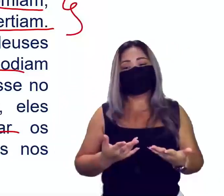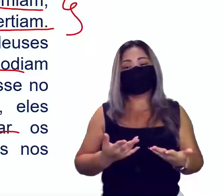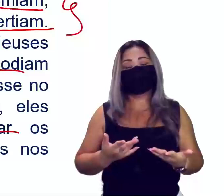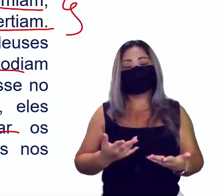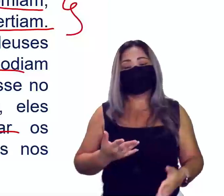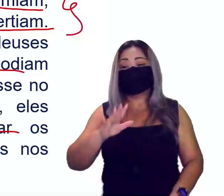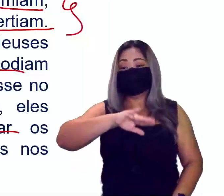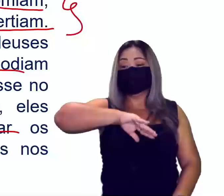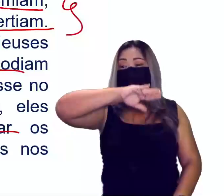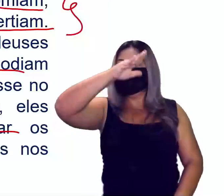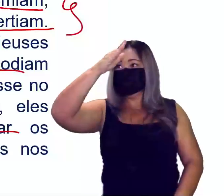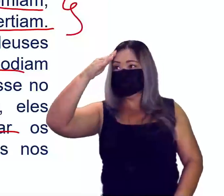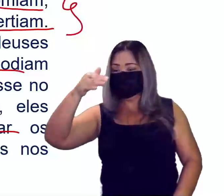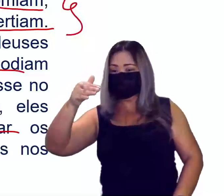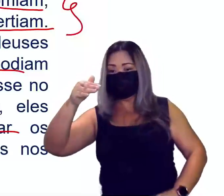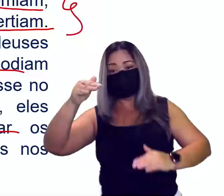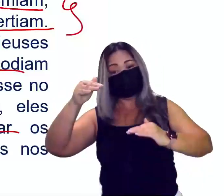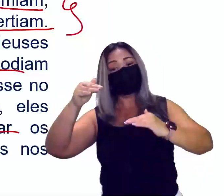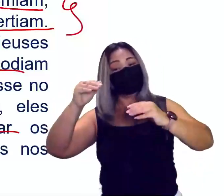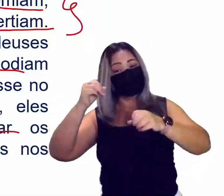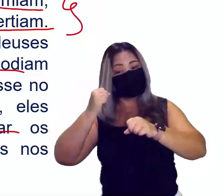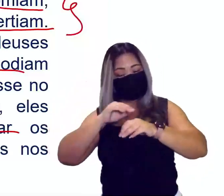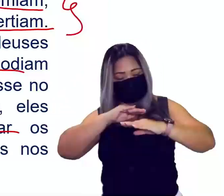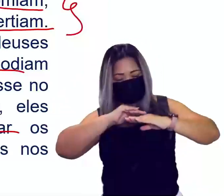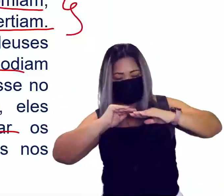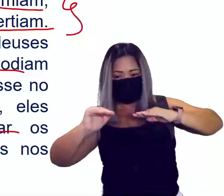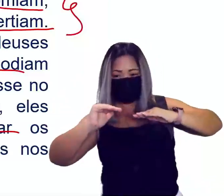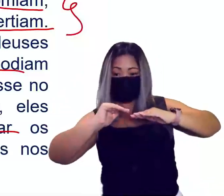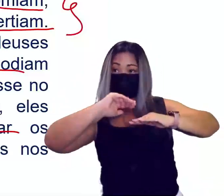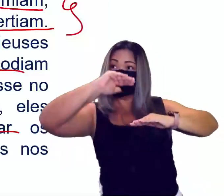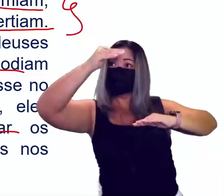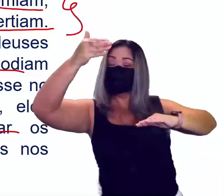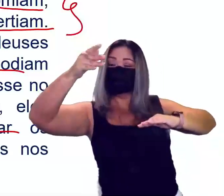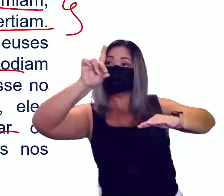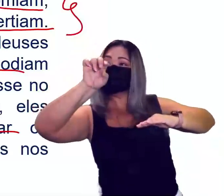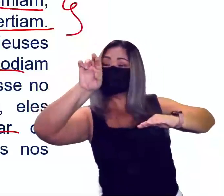mortos, né, era sempre abaixo. Sempre nesse sentido, tá?